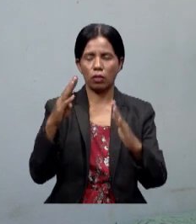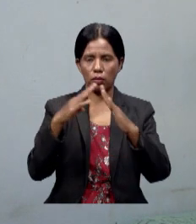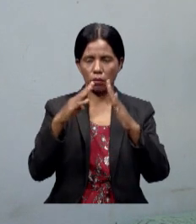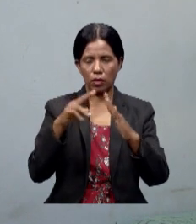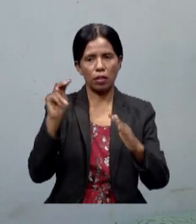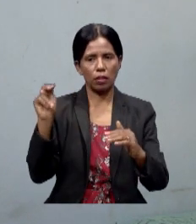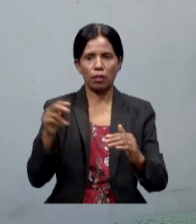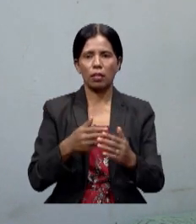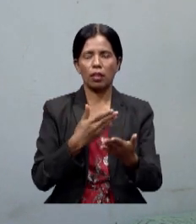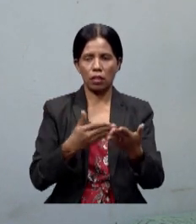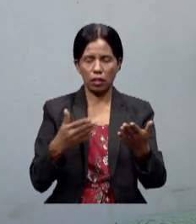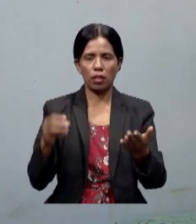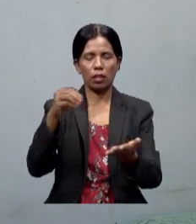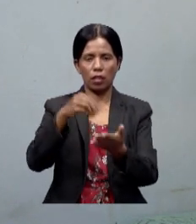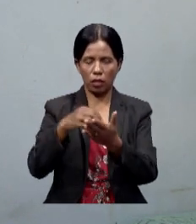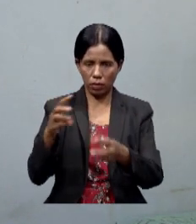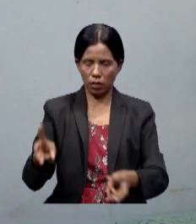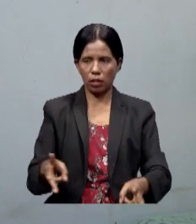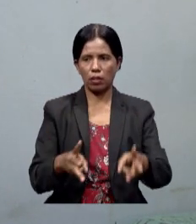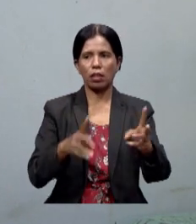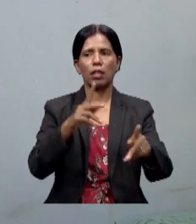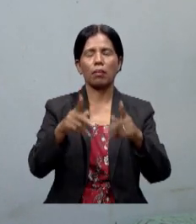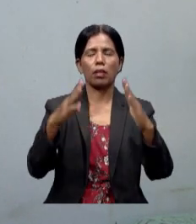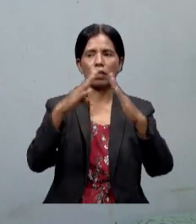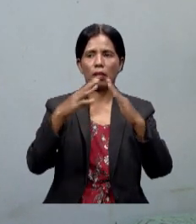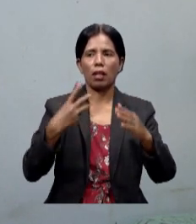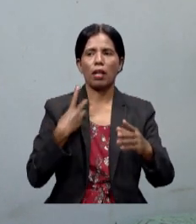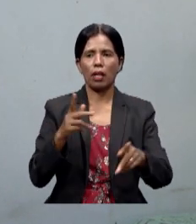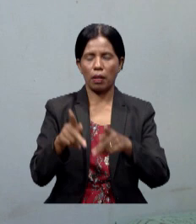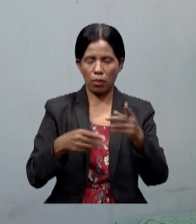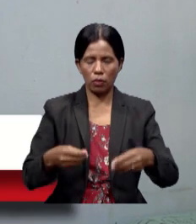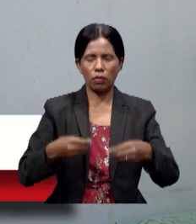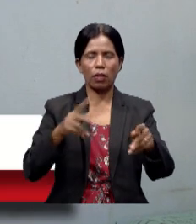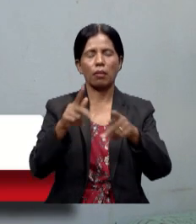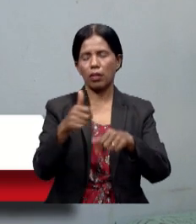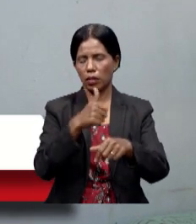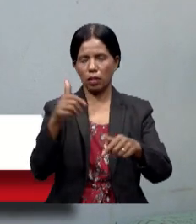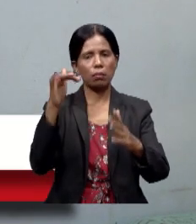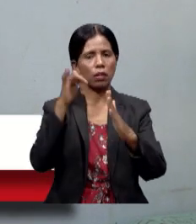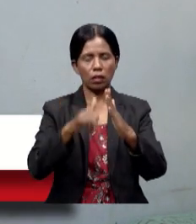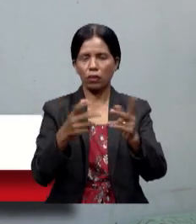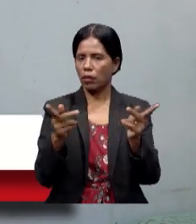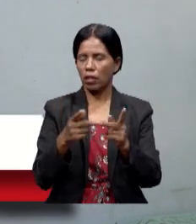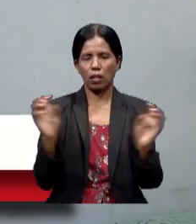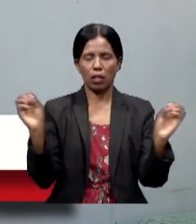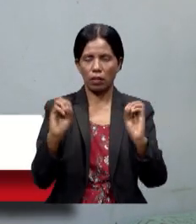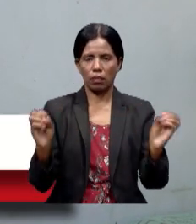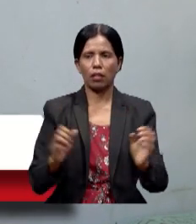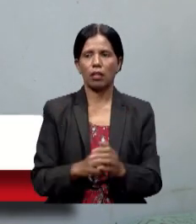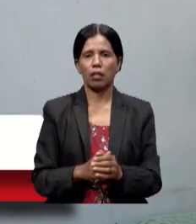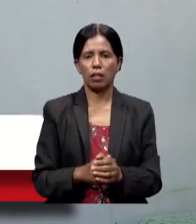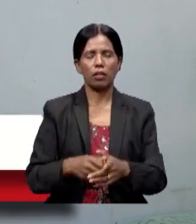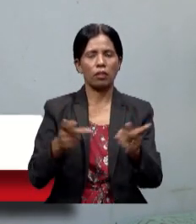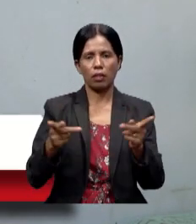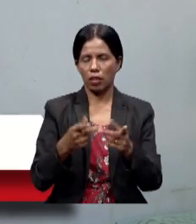ni sa santa hela de estrada. Agora ene uma ne ma fofal be ma selu ma hela. Anta ni fatin lai ha bania. Fatin bala ai